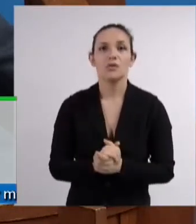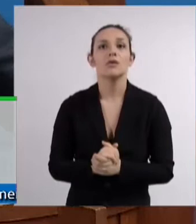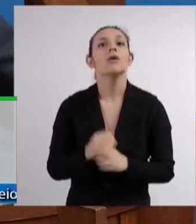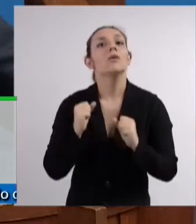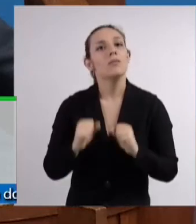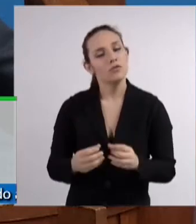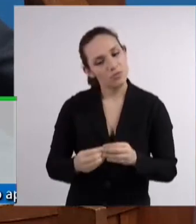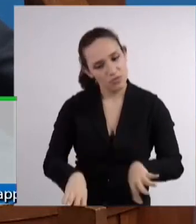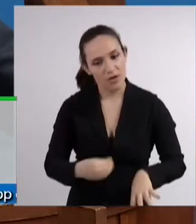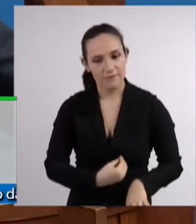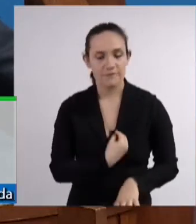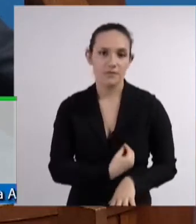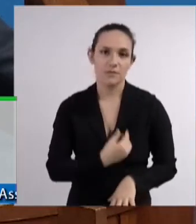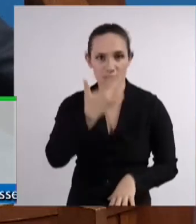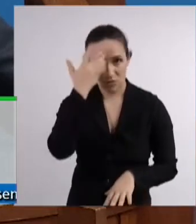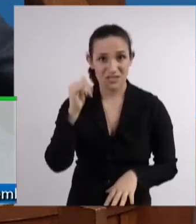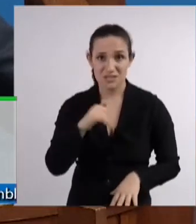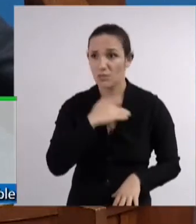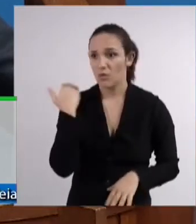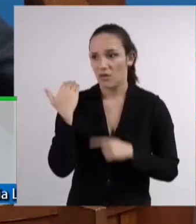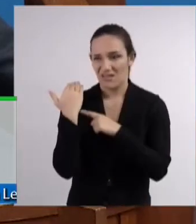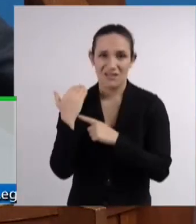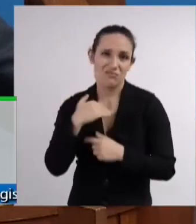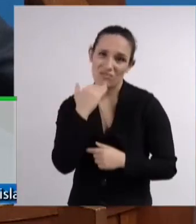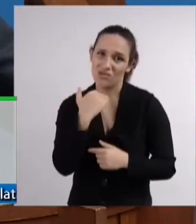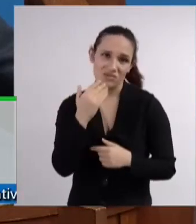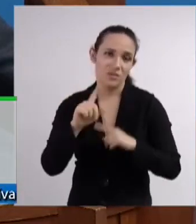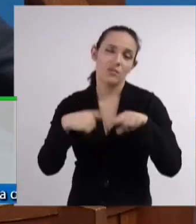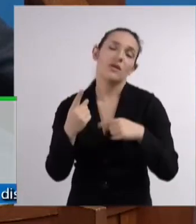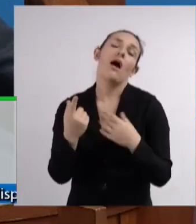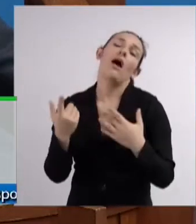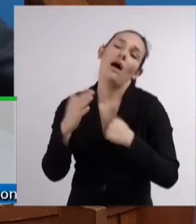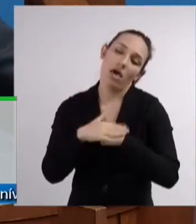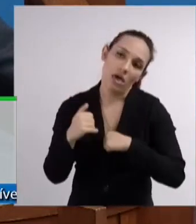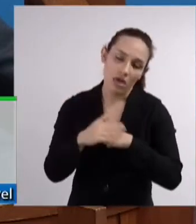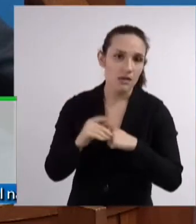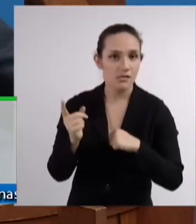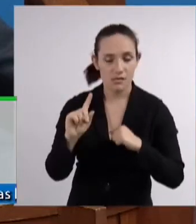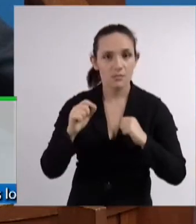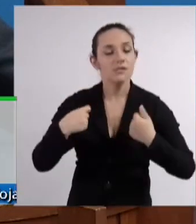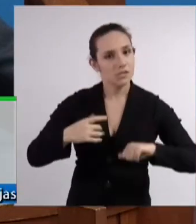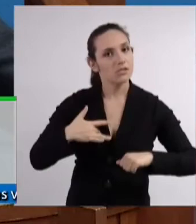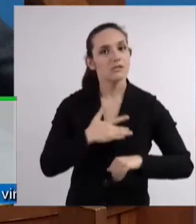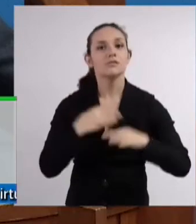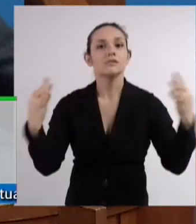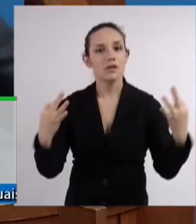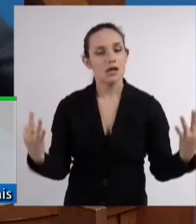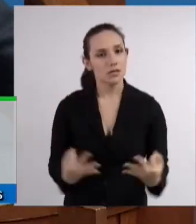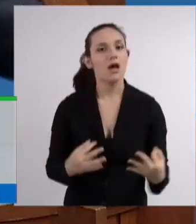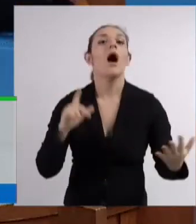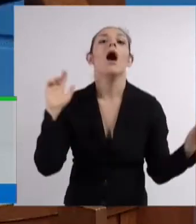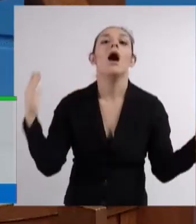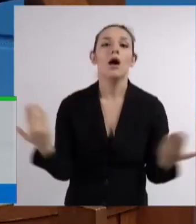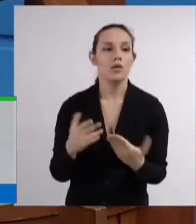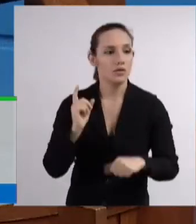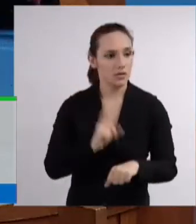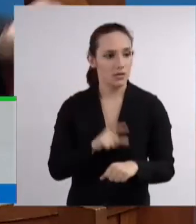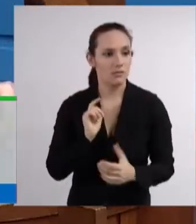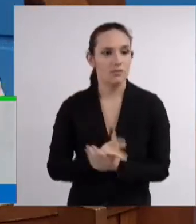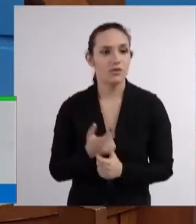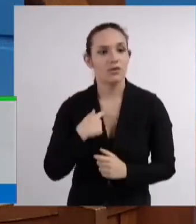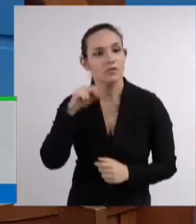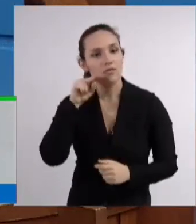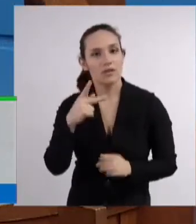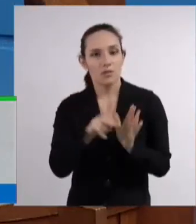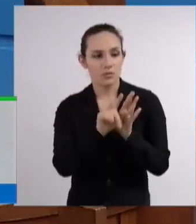depois que morre, não adianta mandar a coroa de flores. Temos que fazer uma saúde de excelência agora. Eu vi o plano de governo